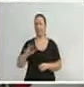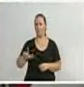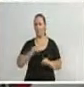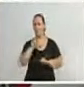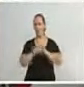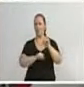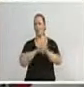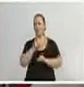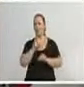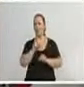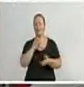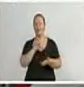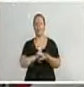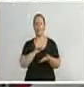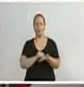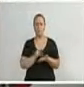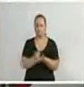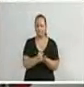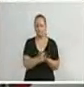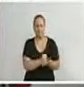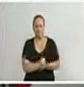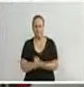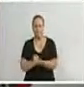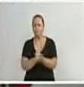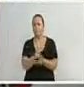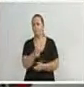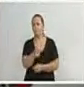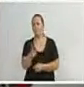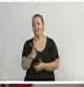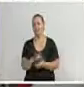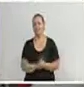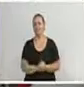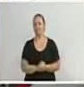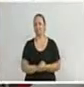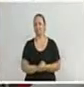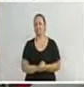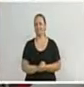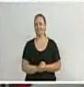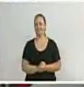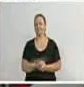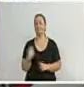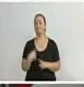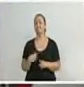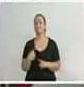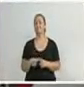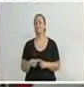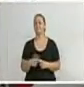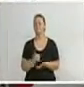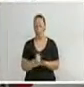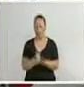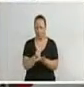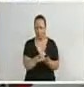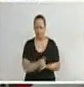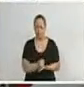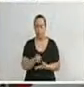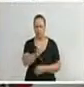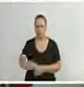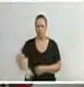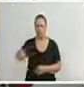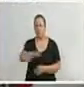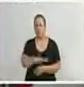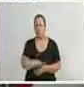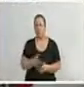falta de controle, porque estamos perdendo o controle social. E o